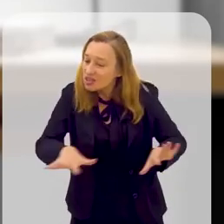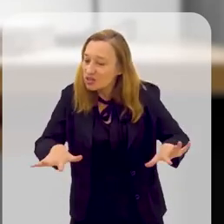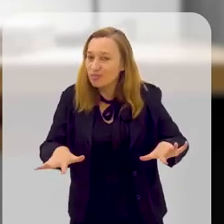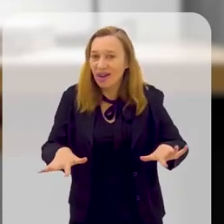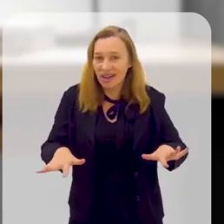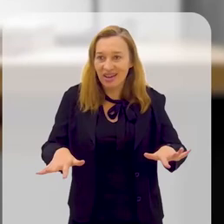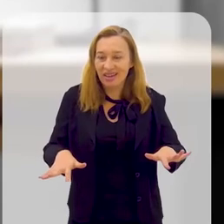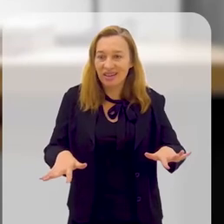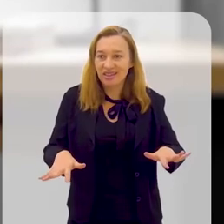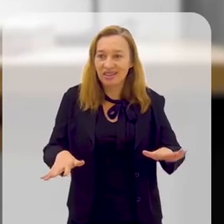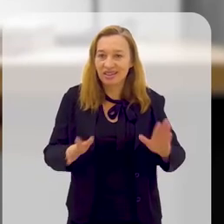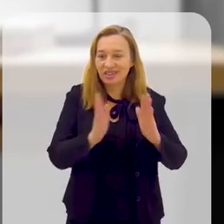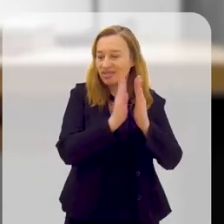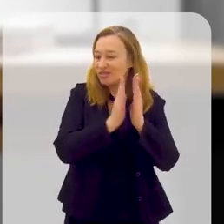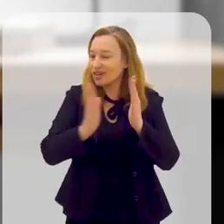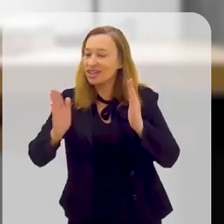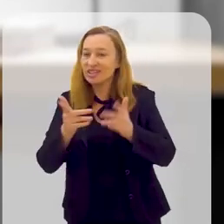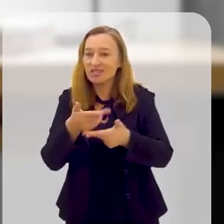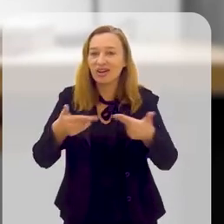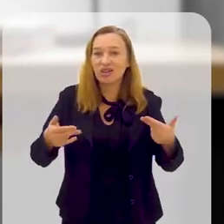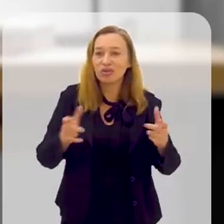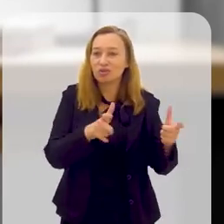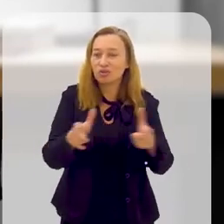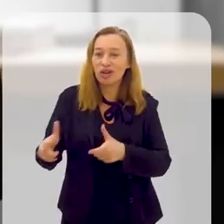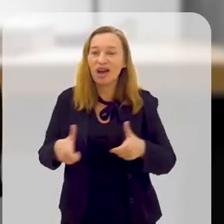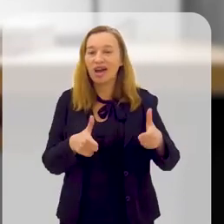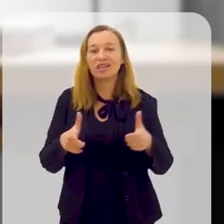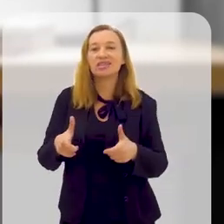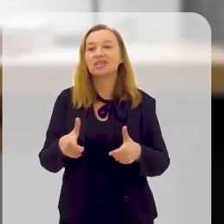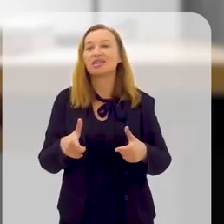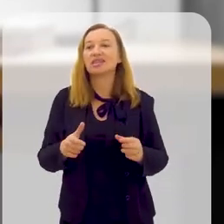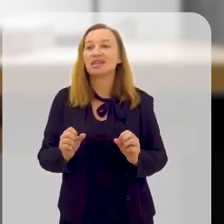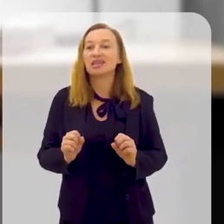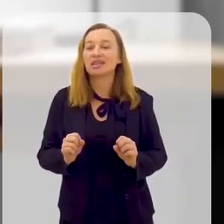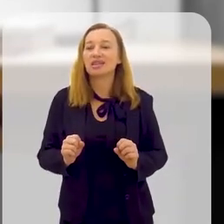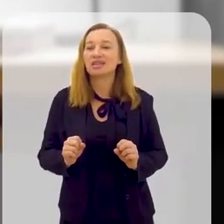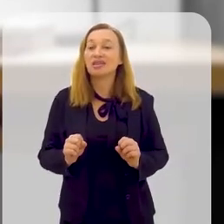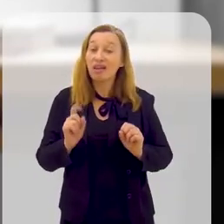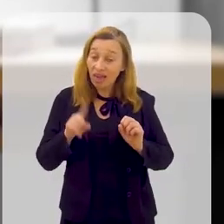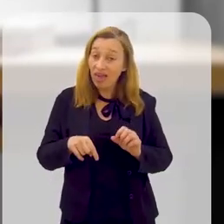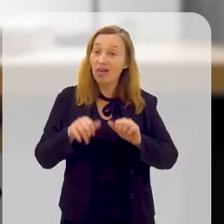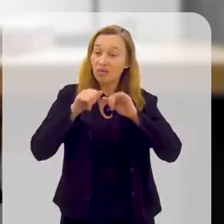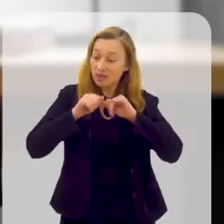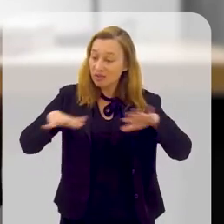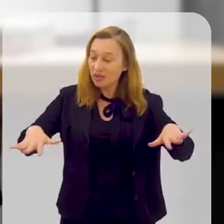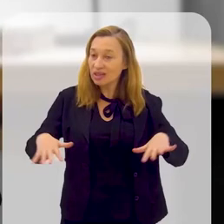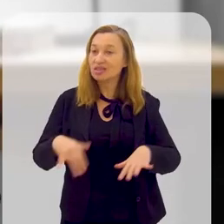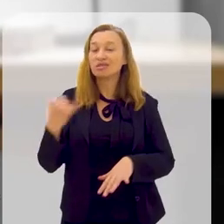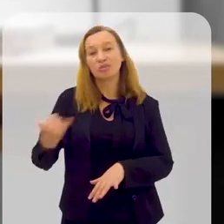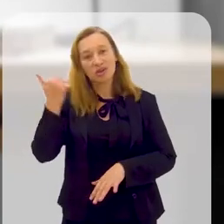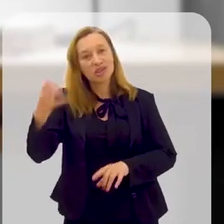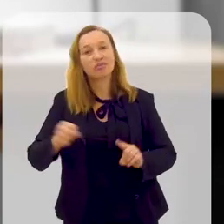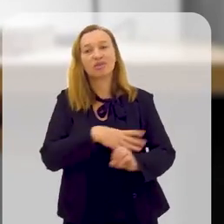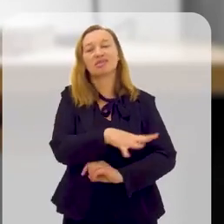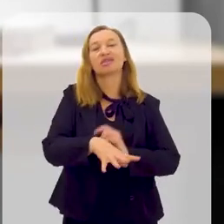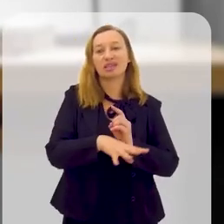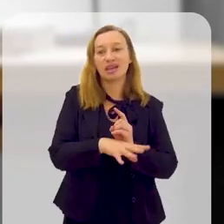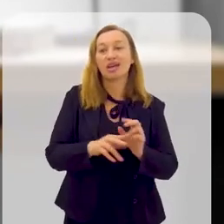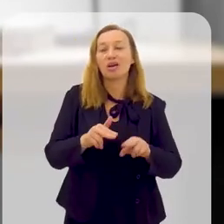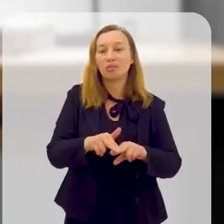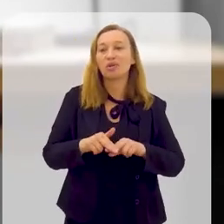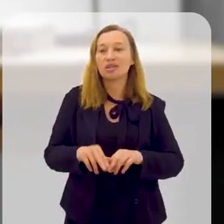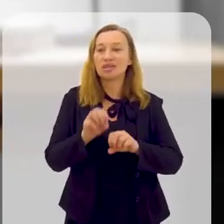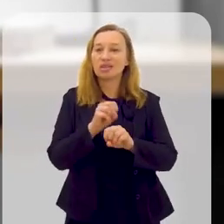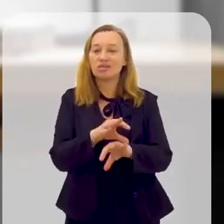ele se espalha nas livrarias enfim em lançamentos é uma divulgação necessária para